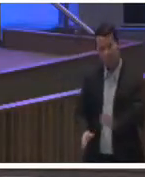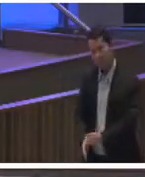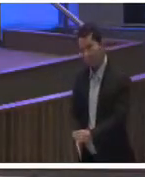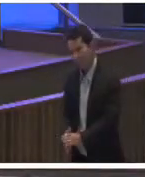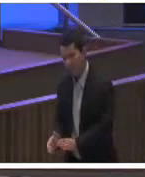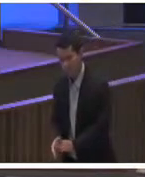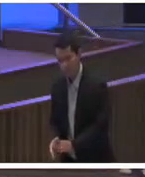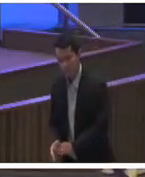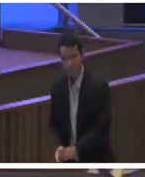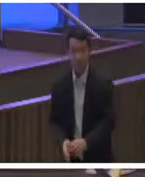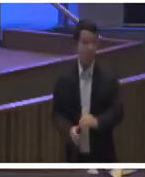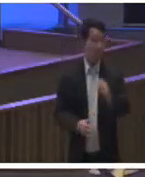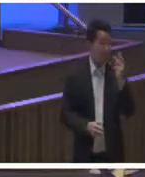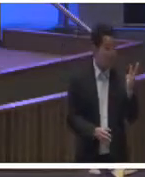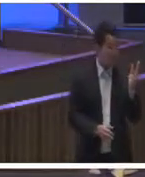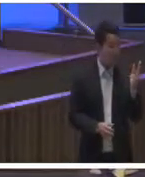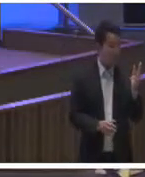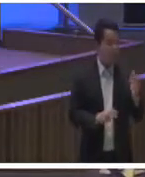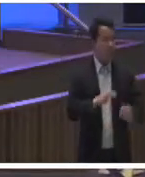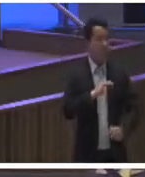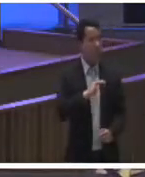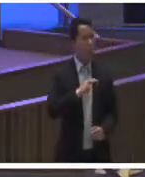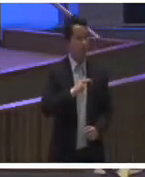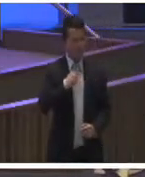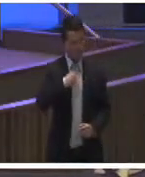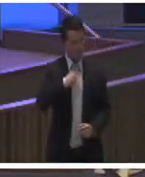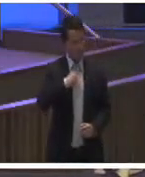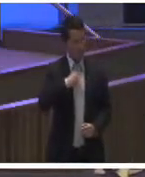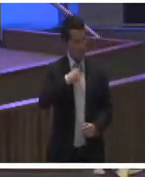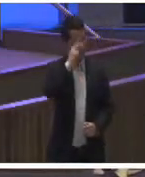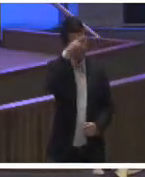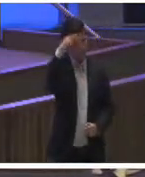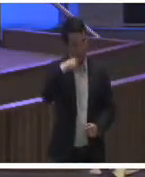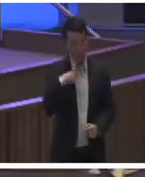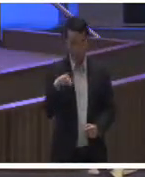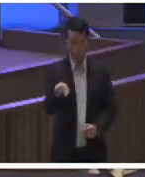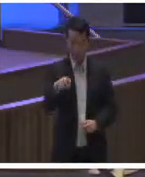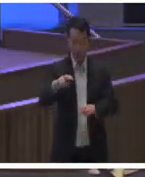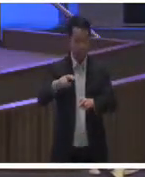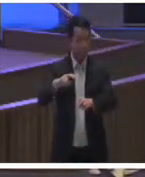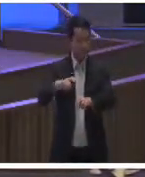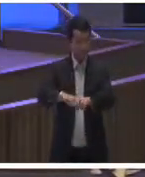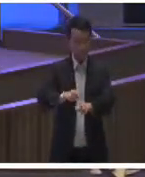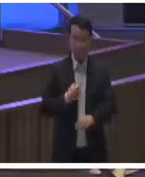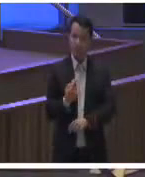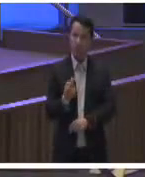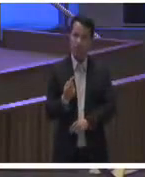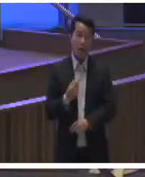disse, querido, eu quero dizer para você que não dá mais para você ser membro da nossa igreja.